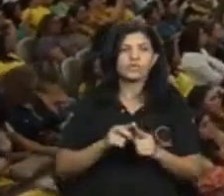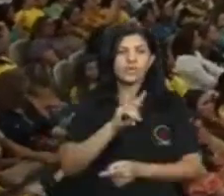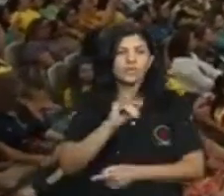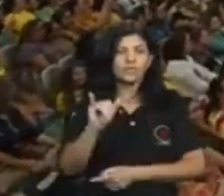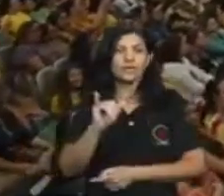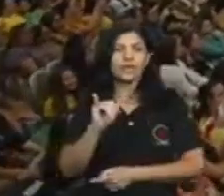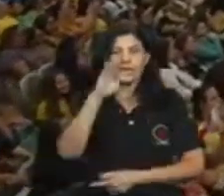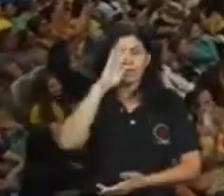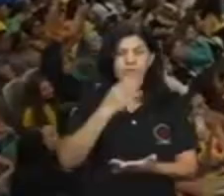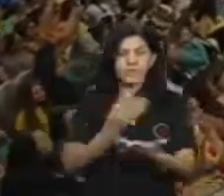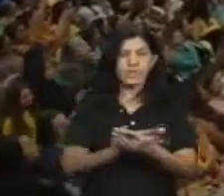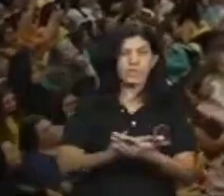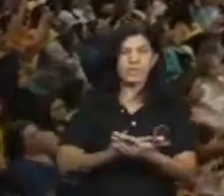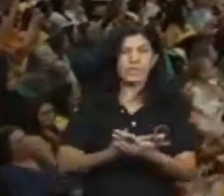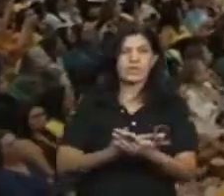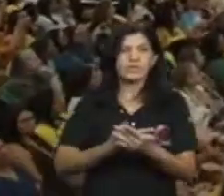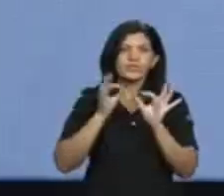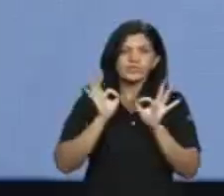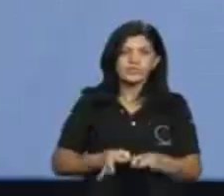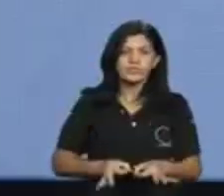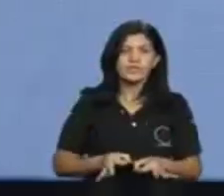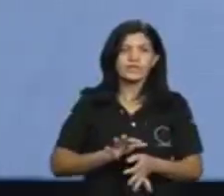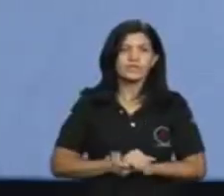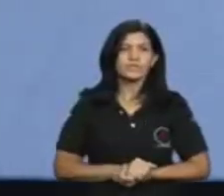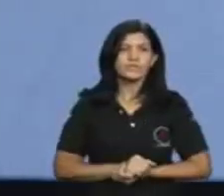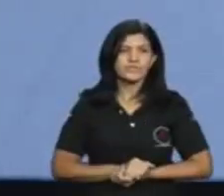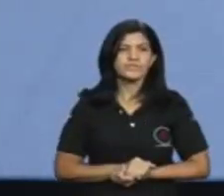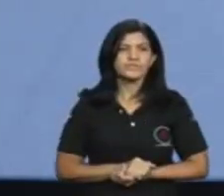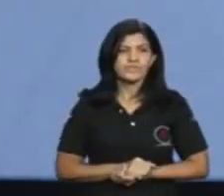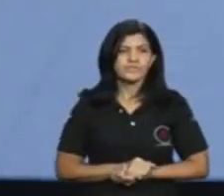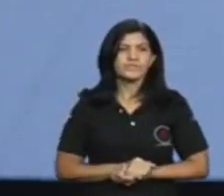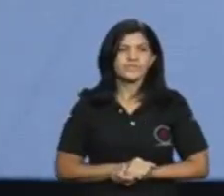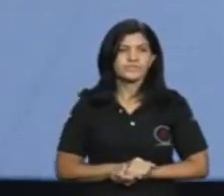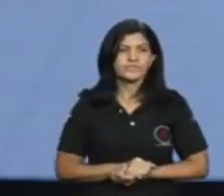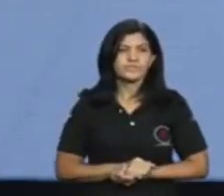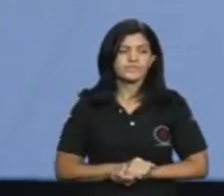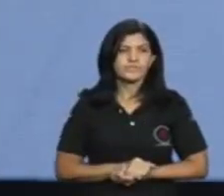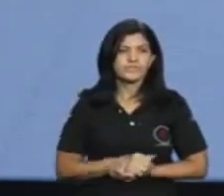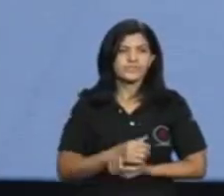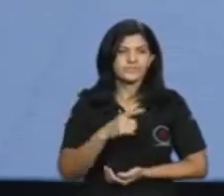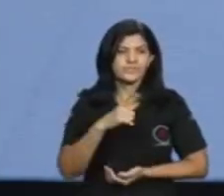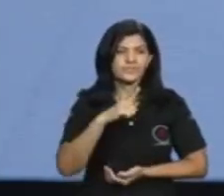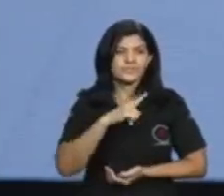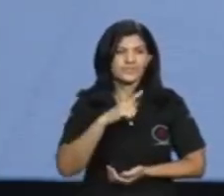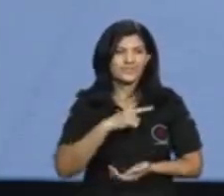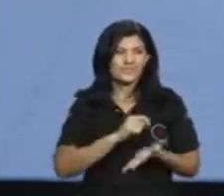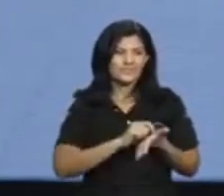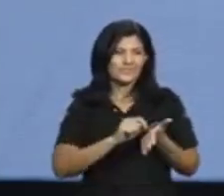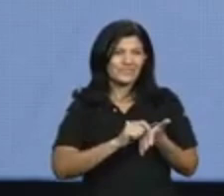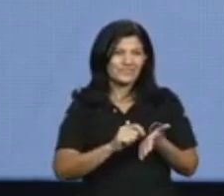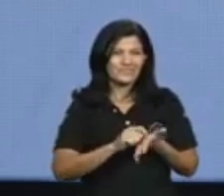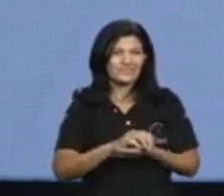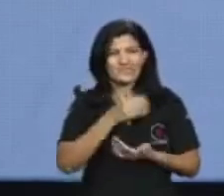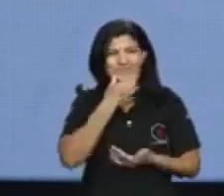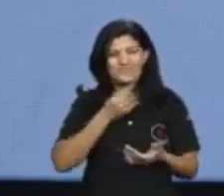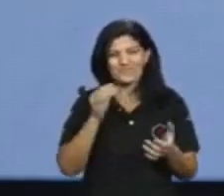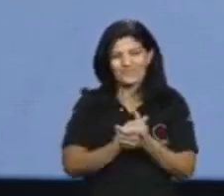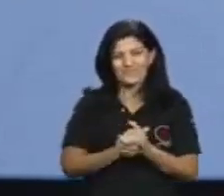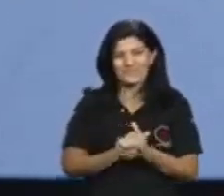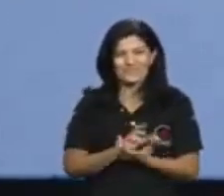nisso, piamente. E nós, olha, tem até um bilhetinho do marido, te amo, olha que fofo,